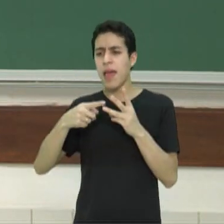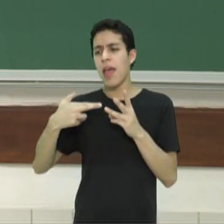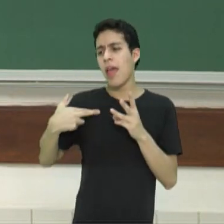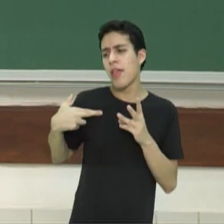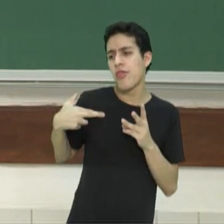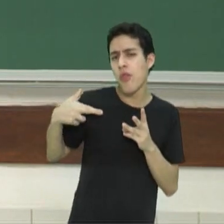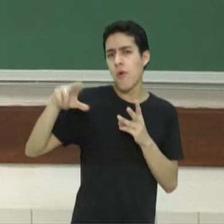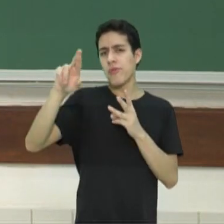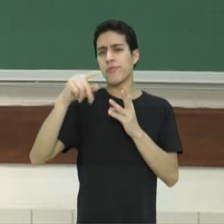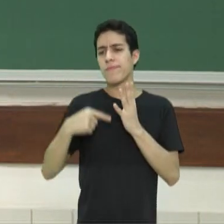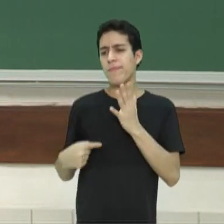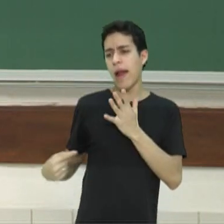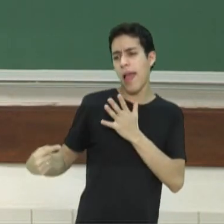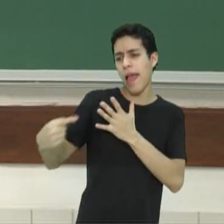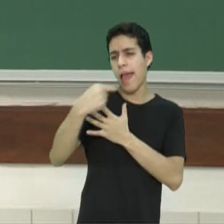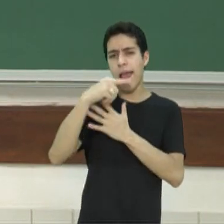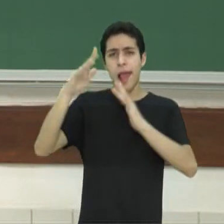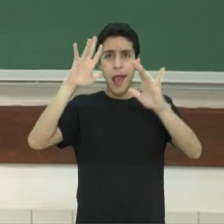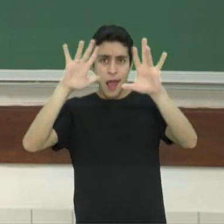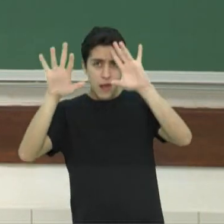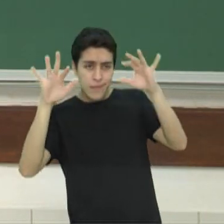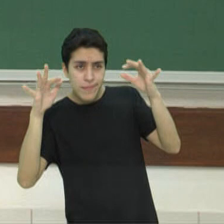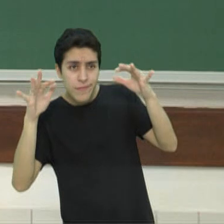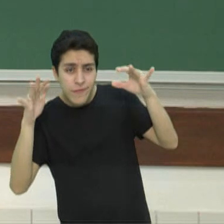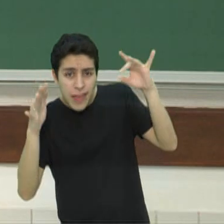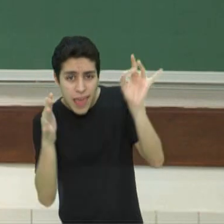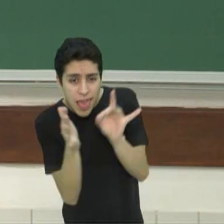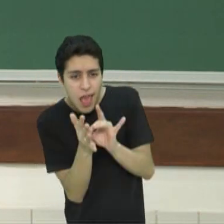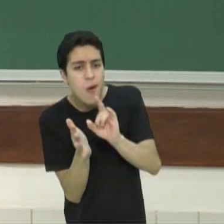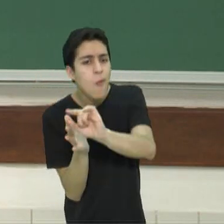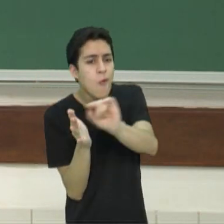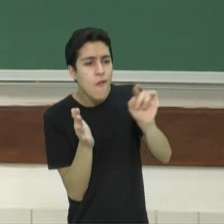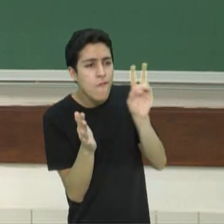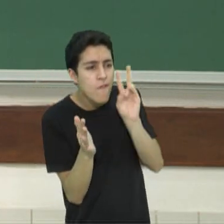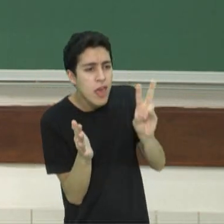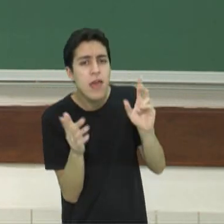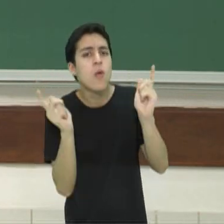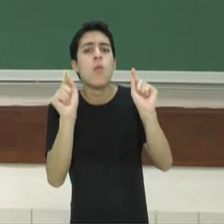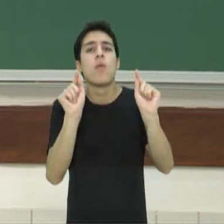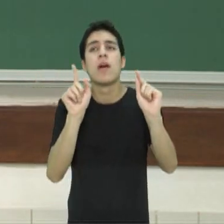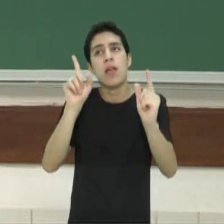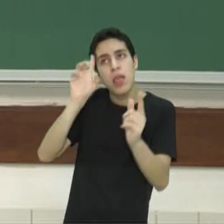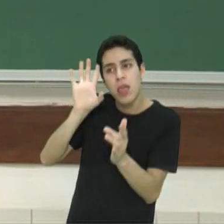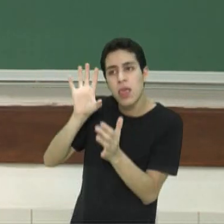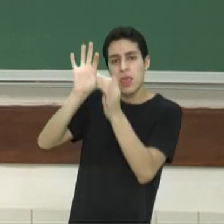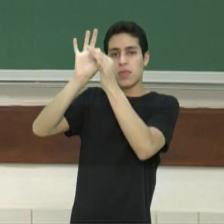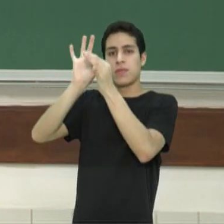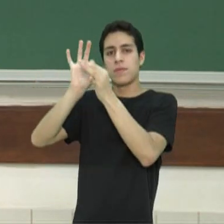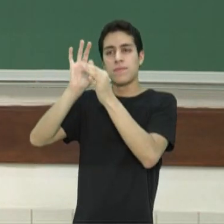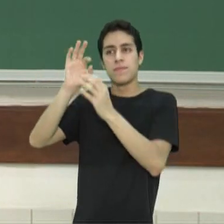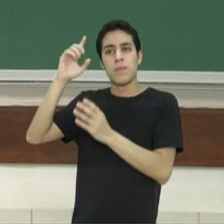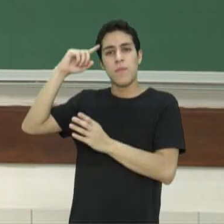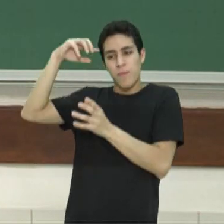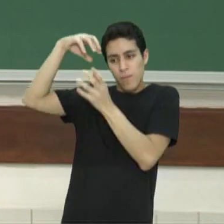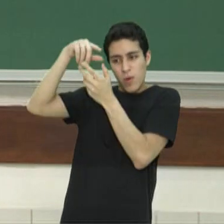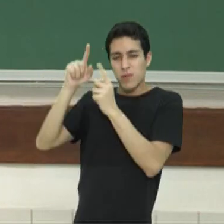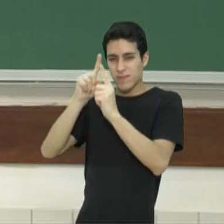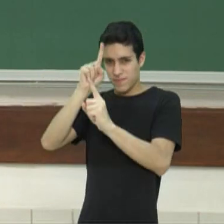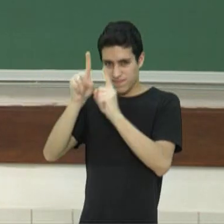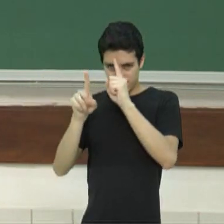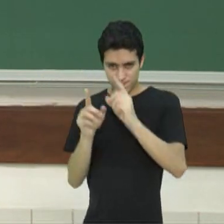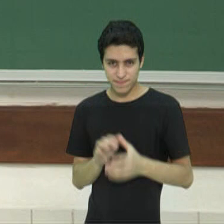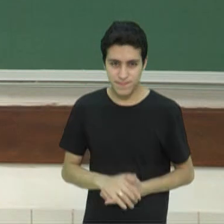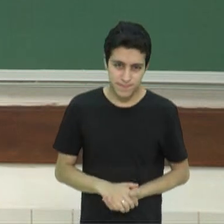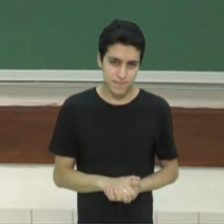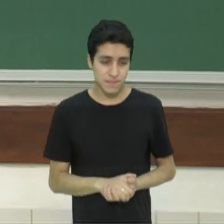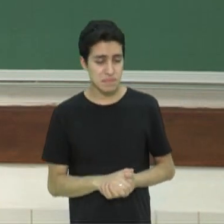religioso, toda e qualquer ideia de um objeto real que nós vemos, está onde? Está no mundo das ideias, no mundo